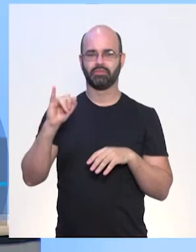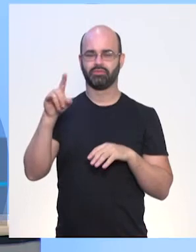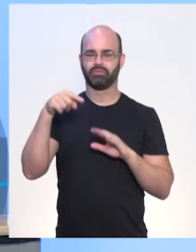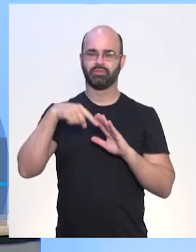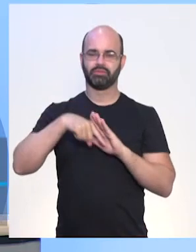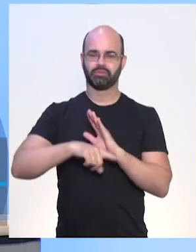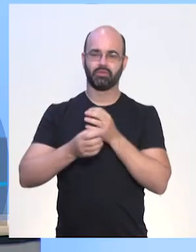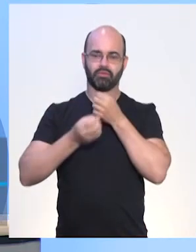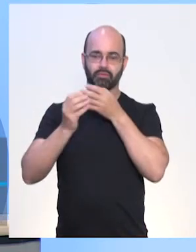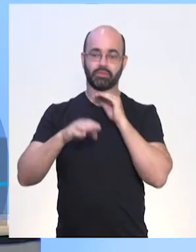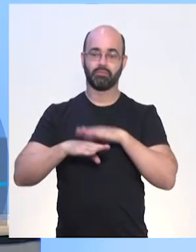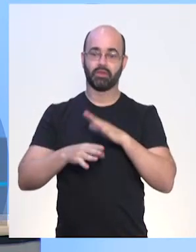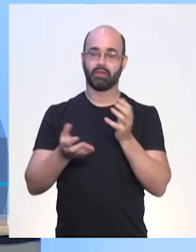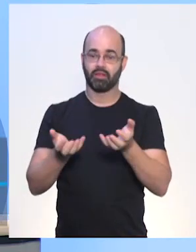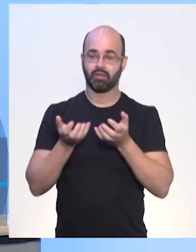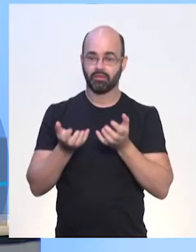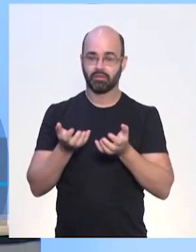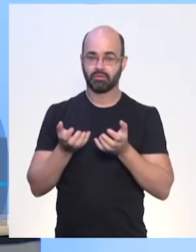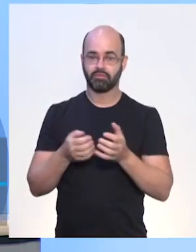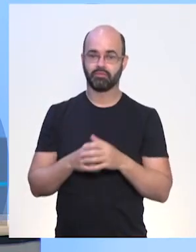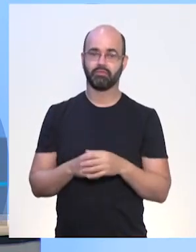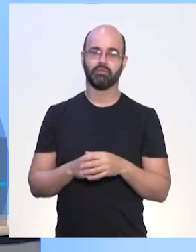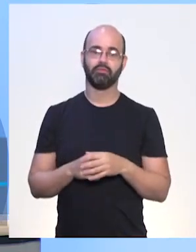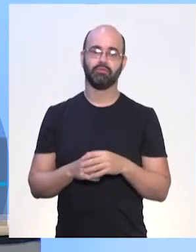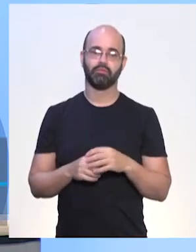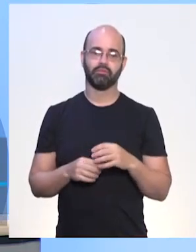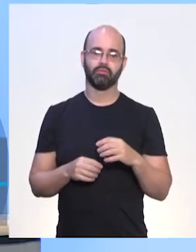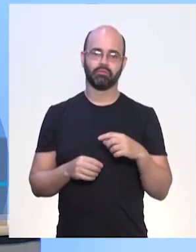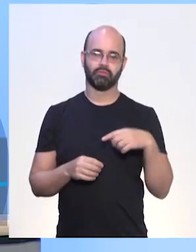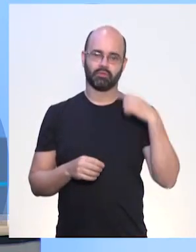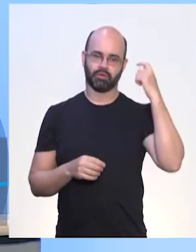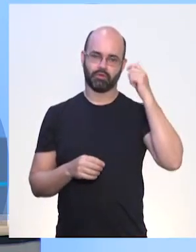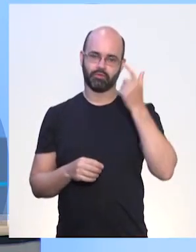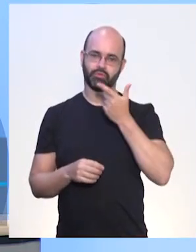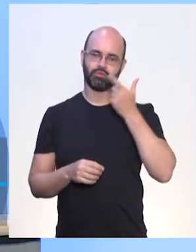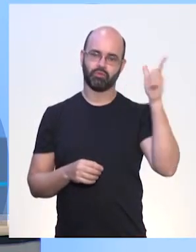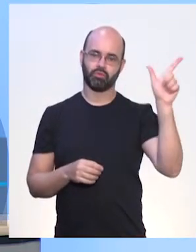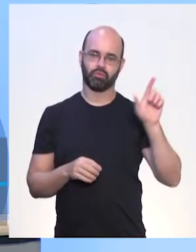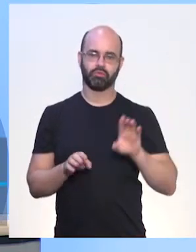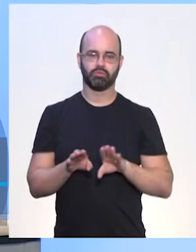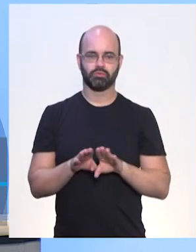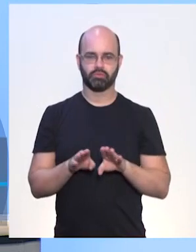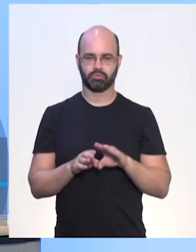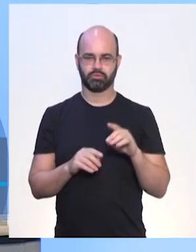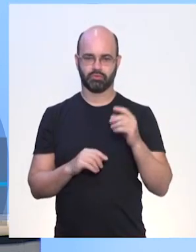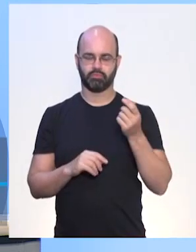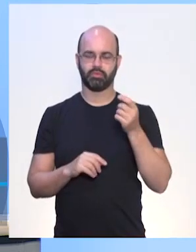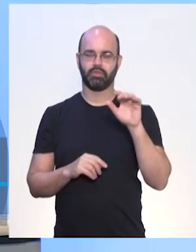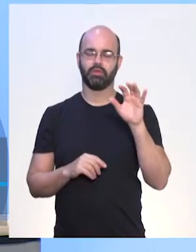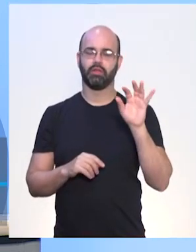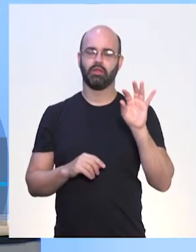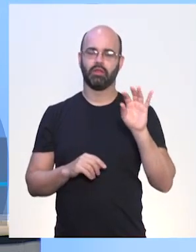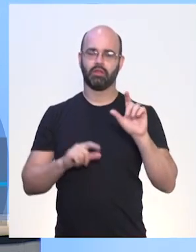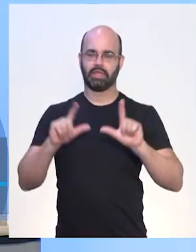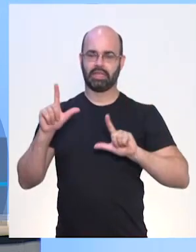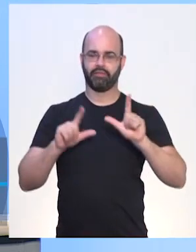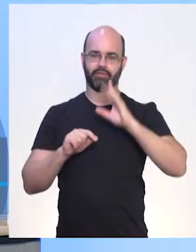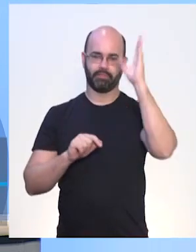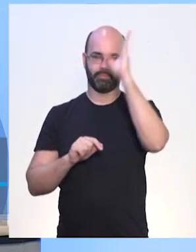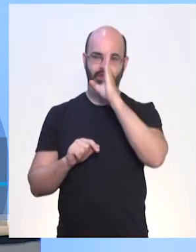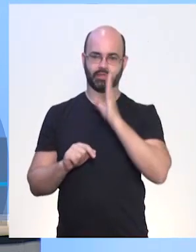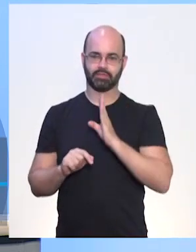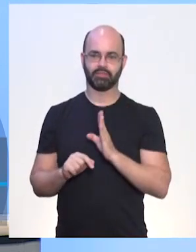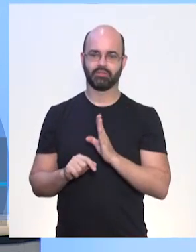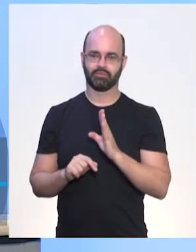informações vocês têm ou a gente tem outros vídeos na verdade na TV Brasil né sobre o assunto